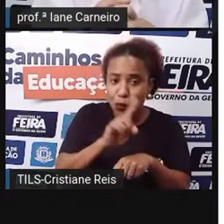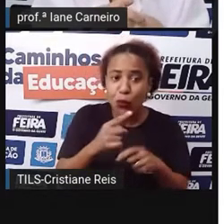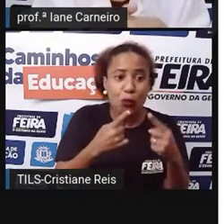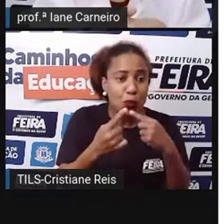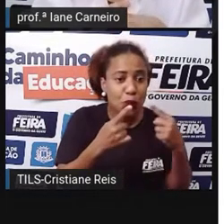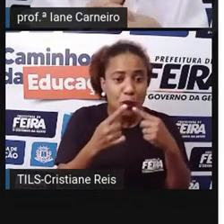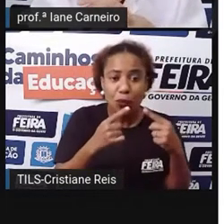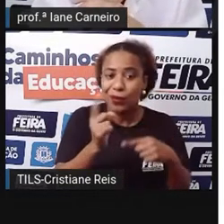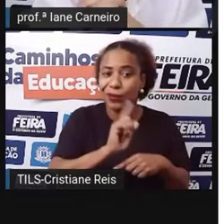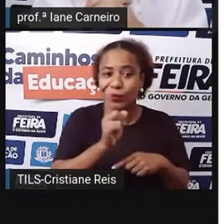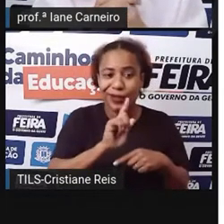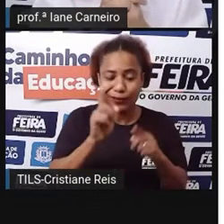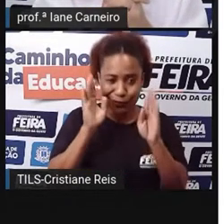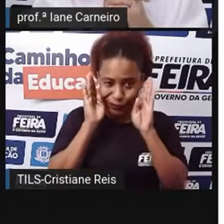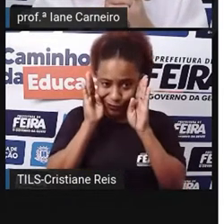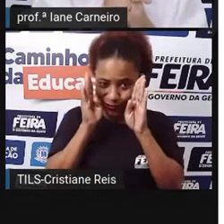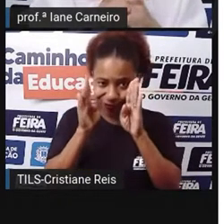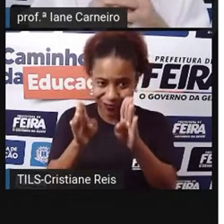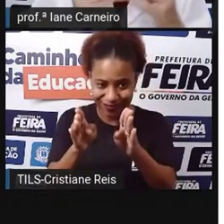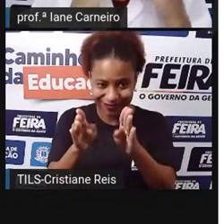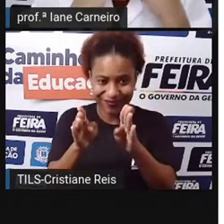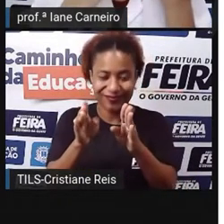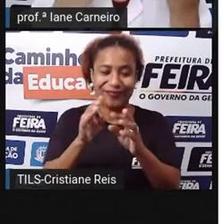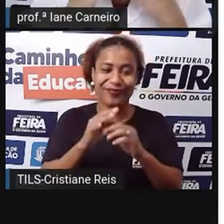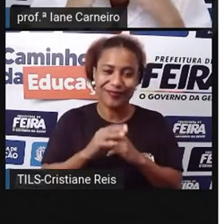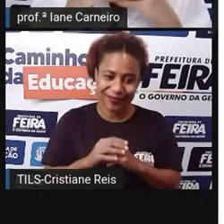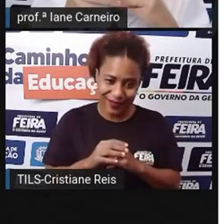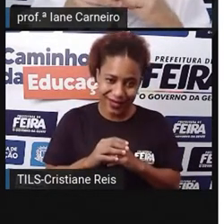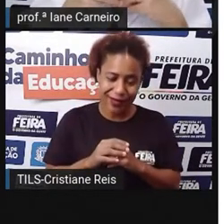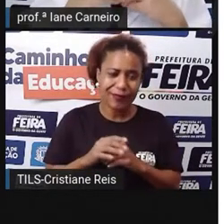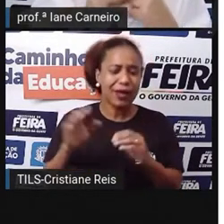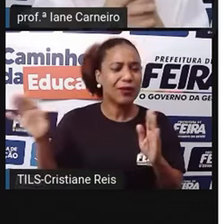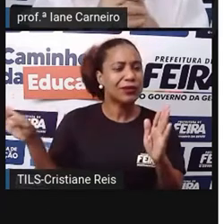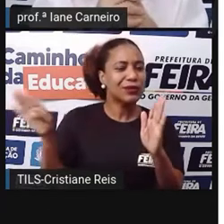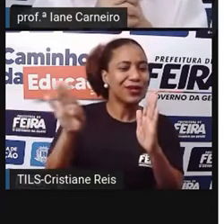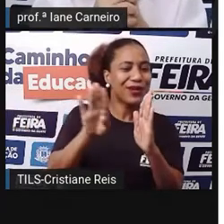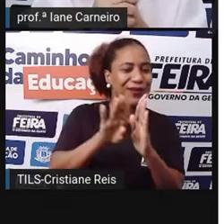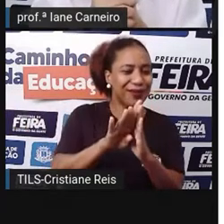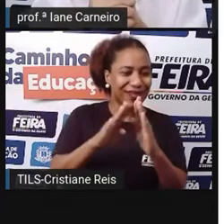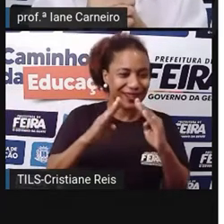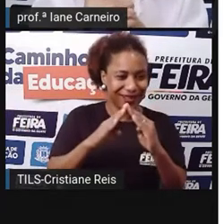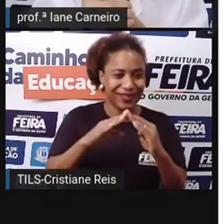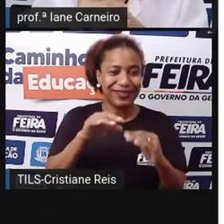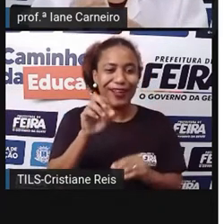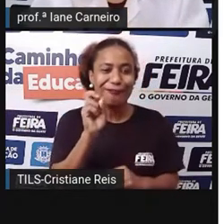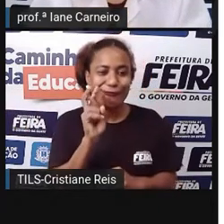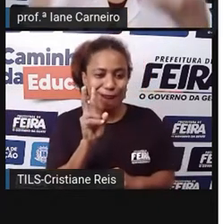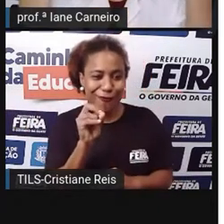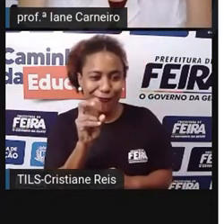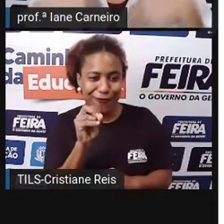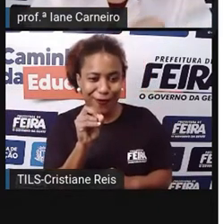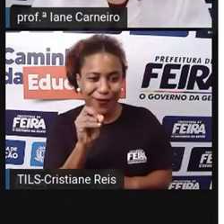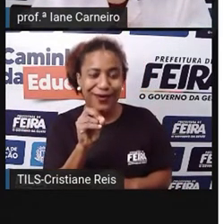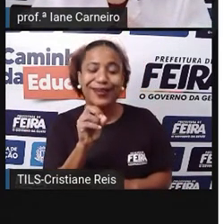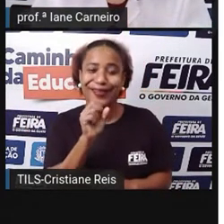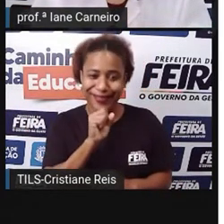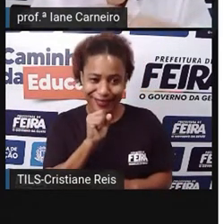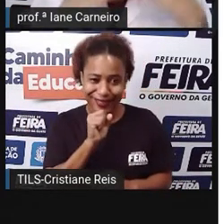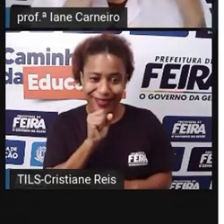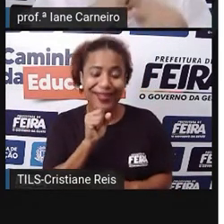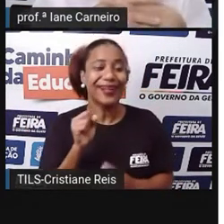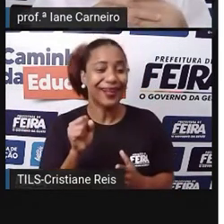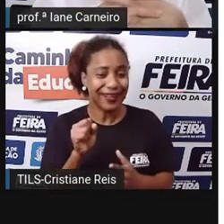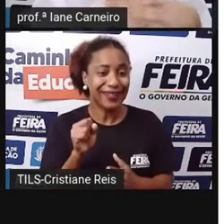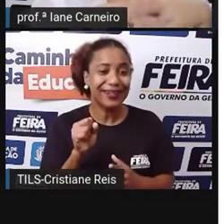avó, ela é recebida pelo lobo, que está disfarçado de vovó, né? O lobo engole a vovó, né,